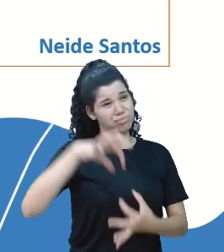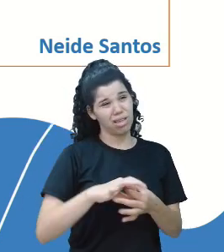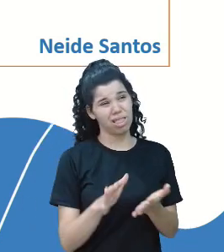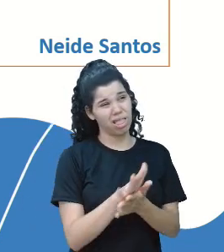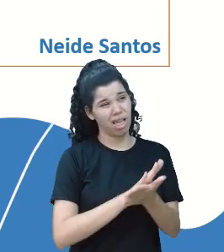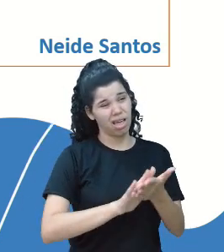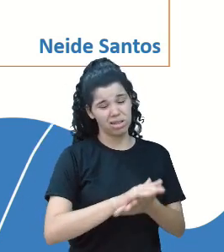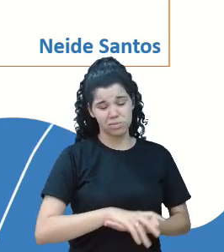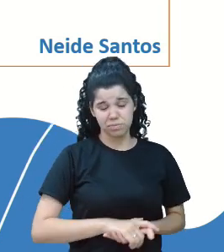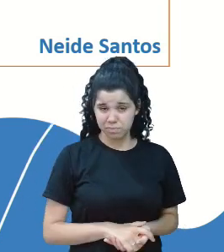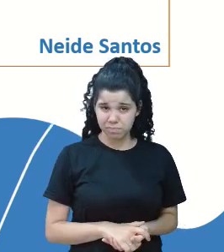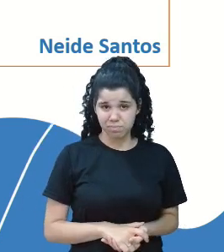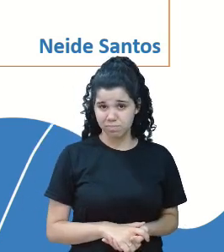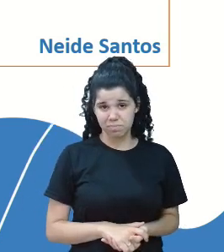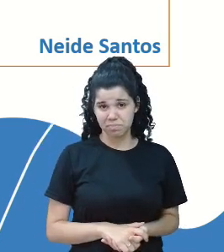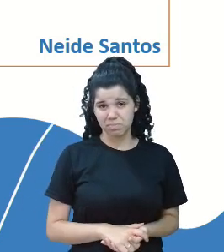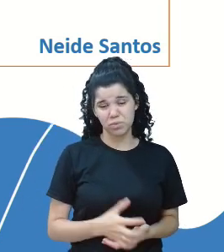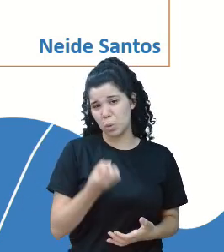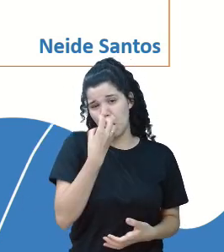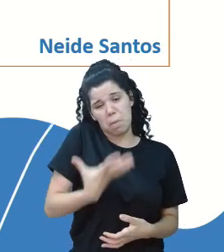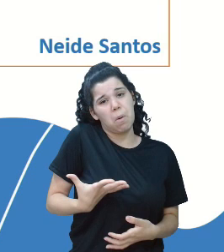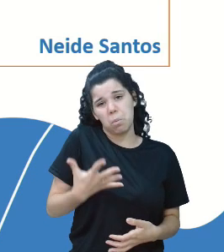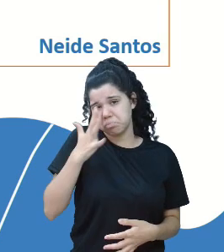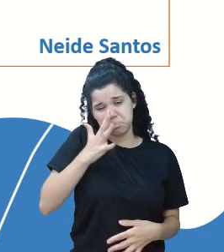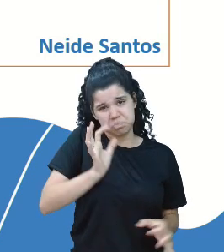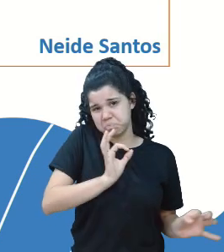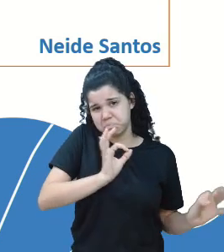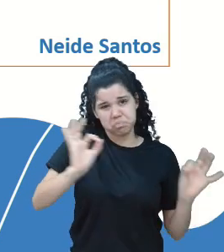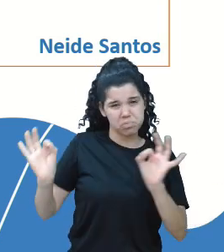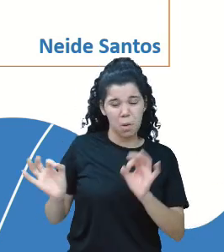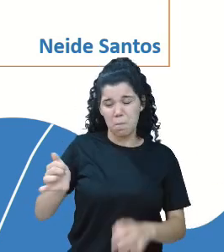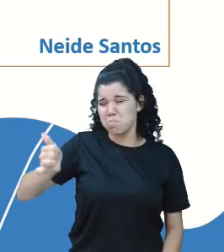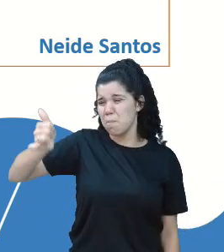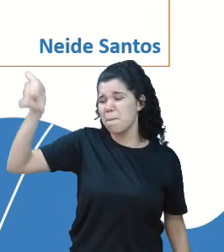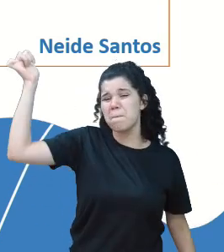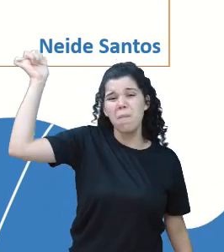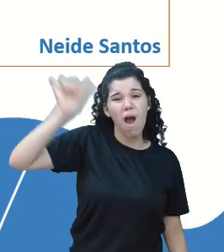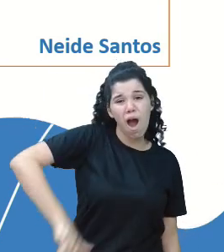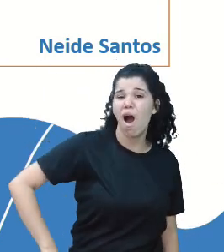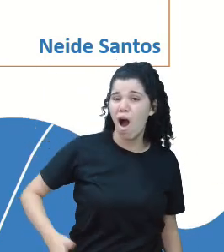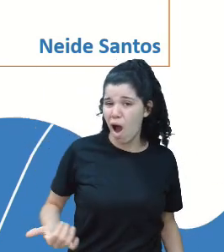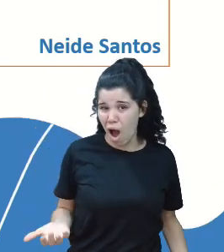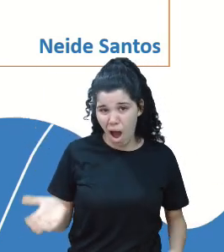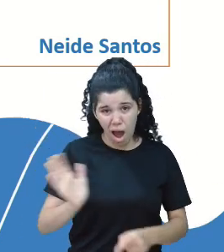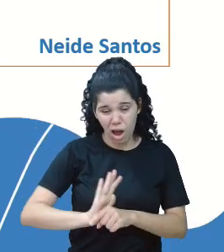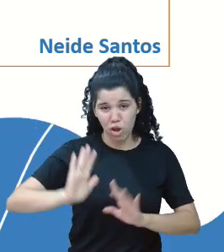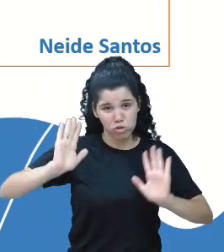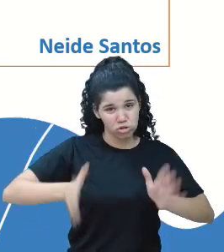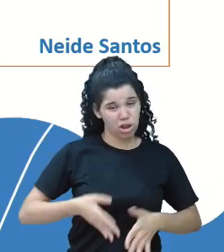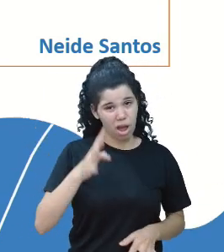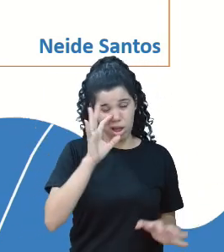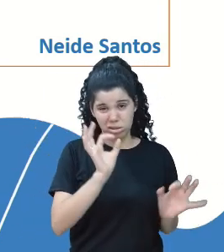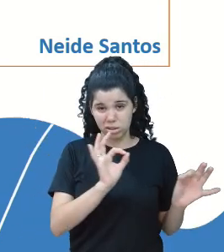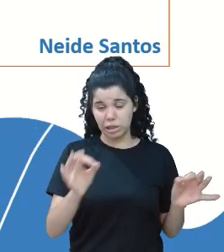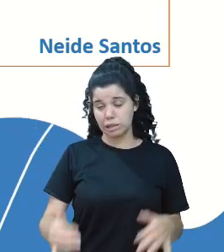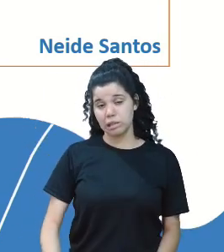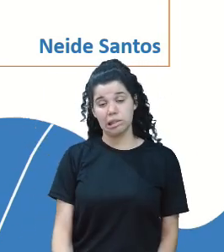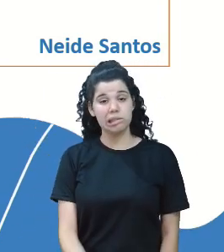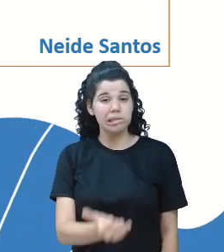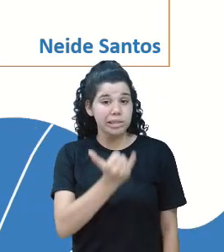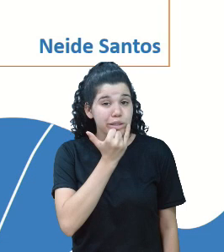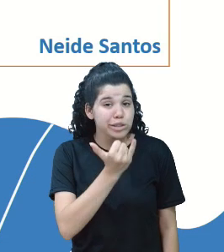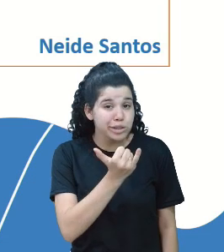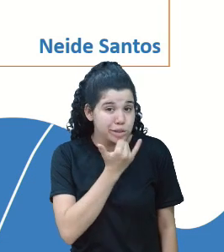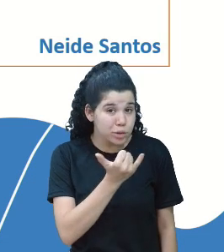muitas partes. Não vale a pena assistir. Um dos piores filmes que já assisti. Me desculpem